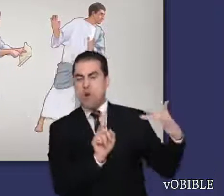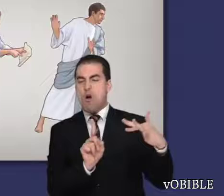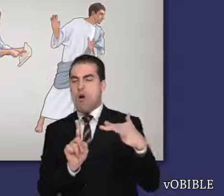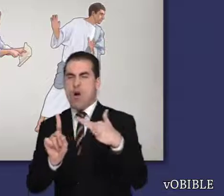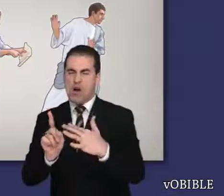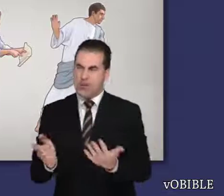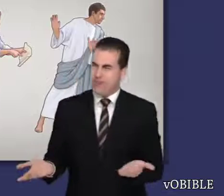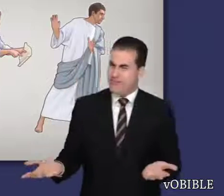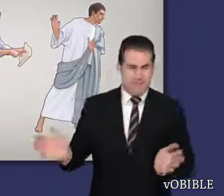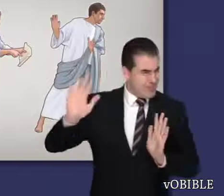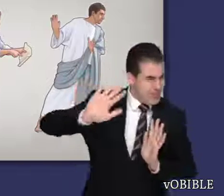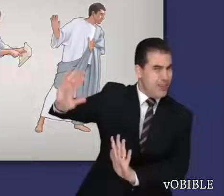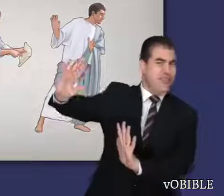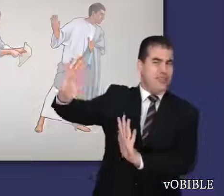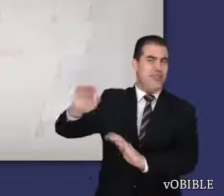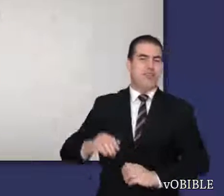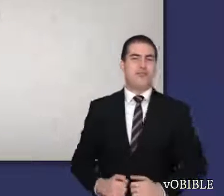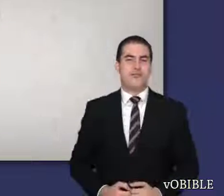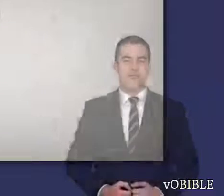uma seita.